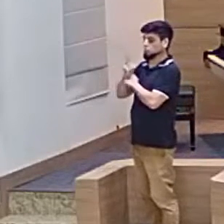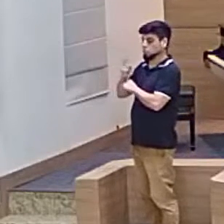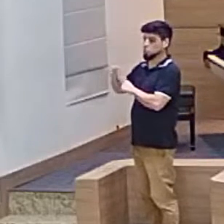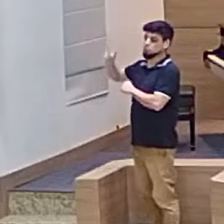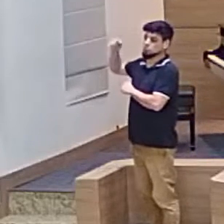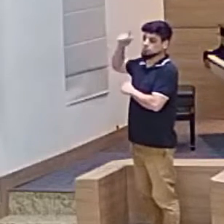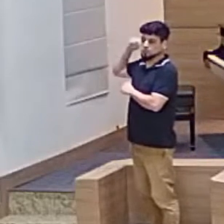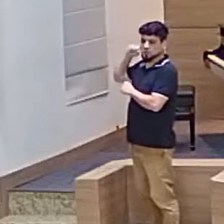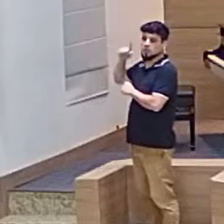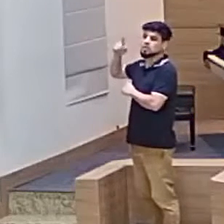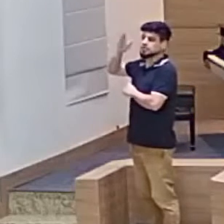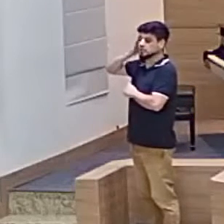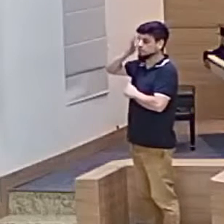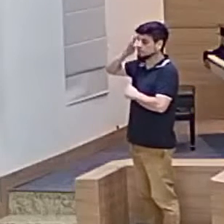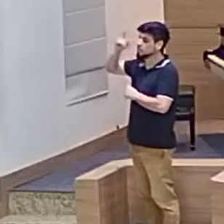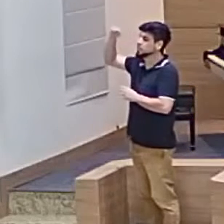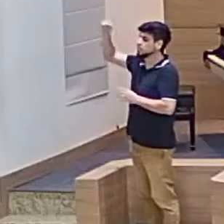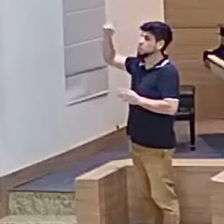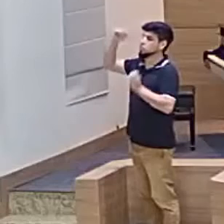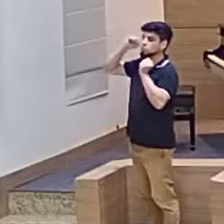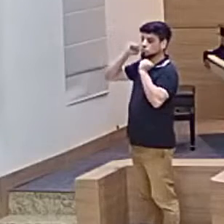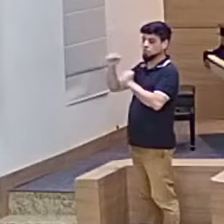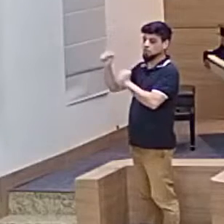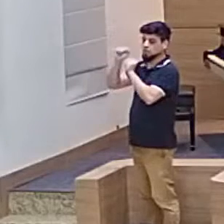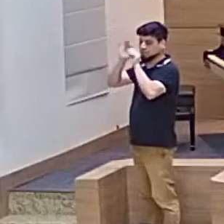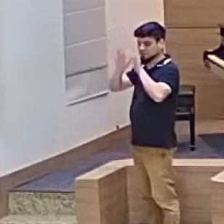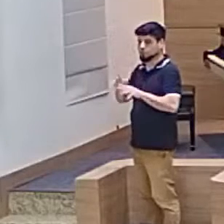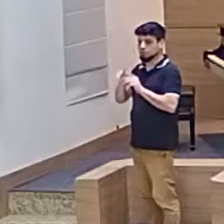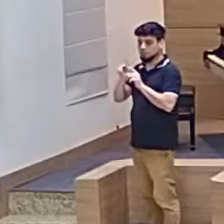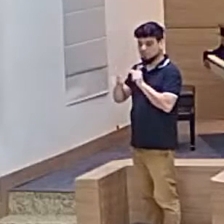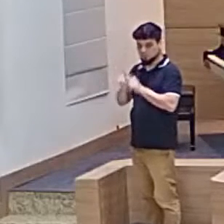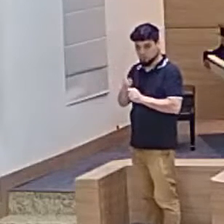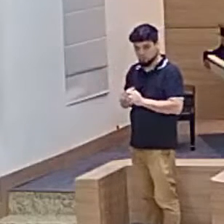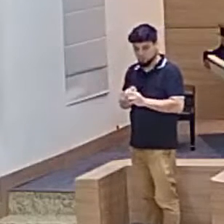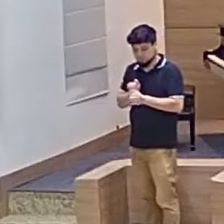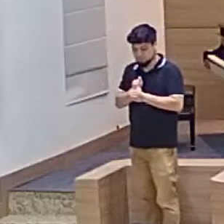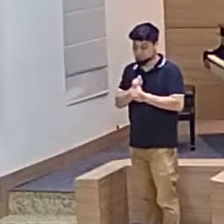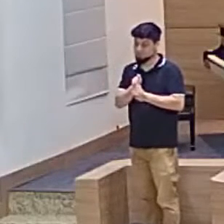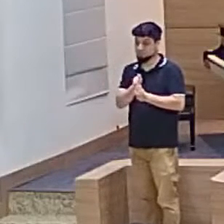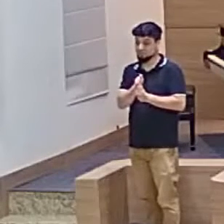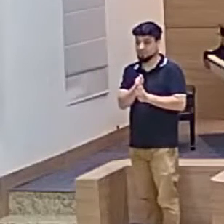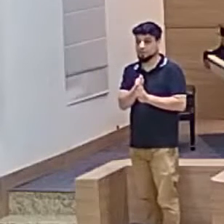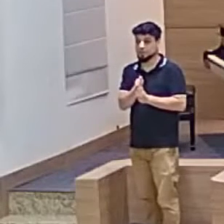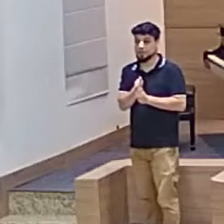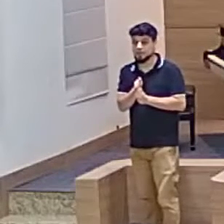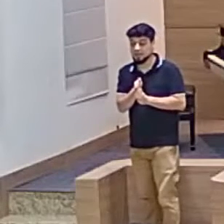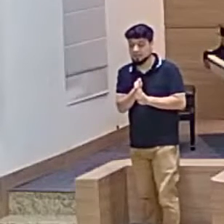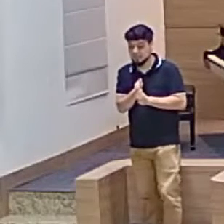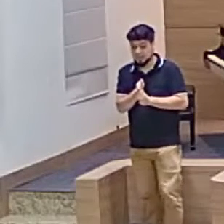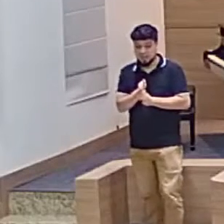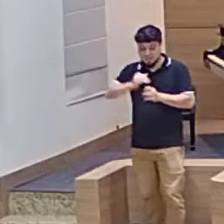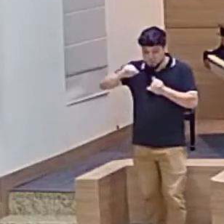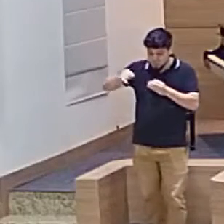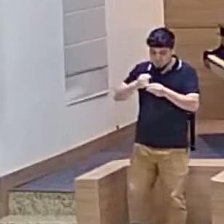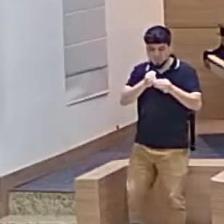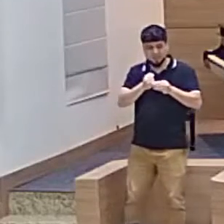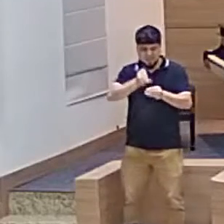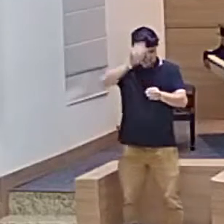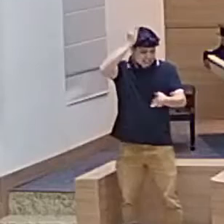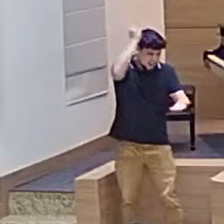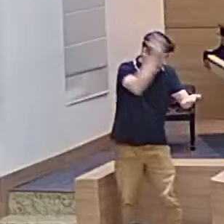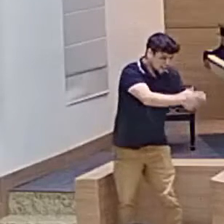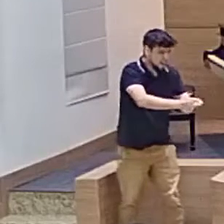nós vimos a mão poderosa de se Deus nos conduzidos E aí o que Josué tá dizendo Olha que fenece e jogue fora